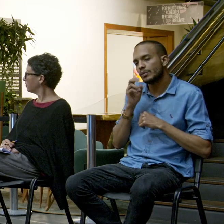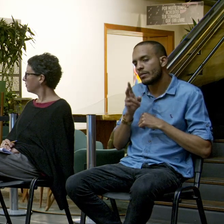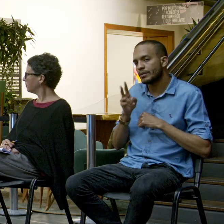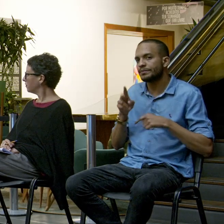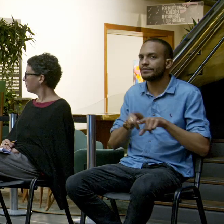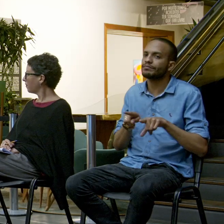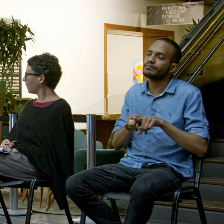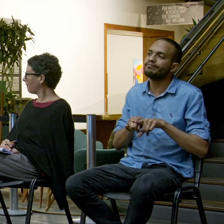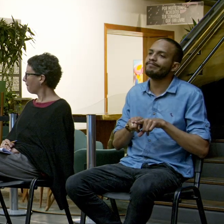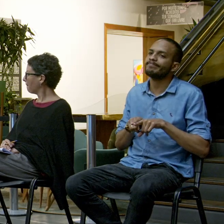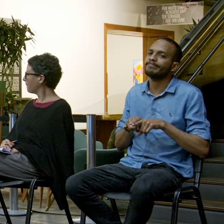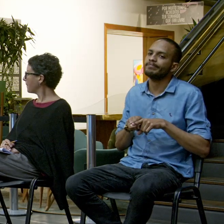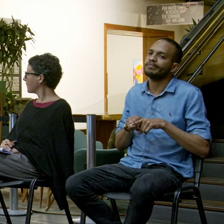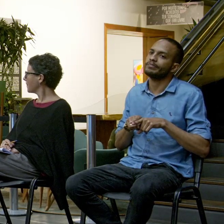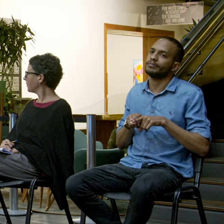sempre.